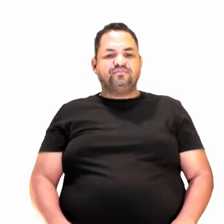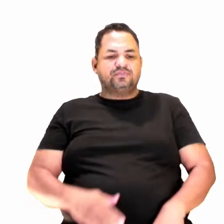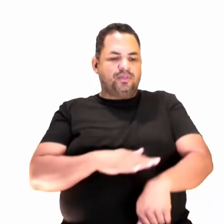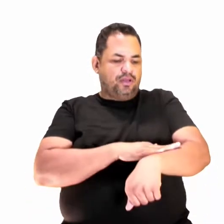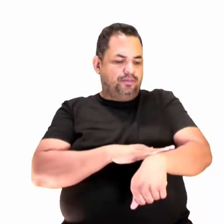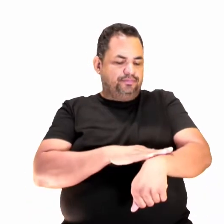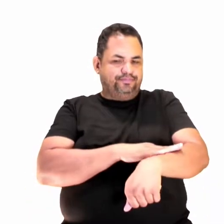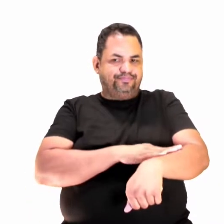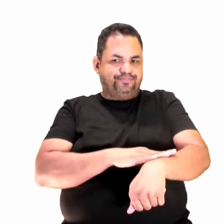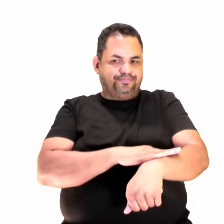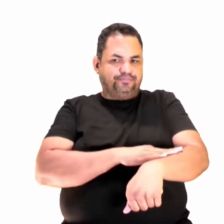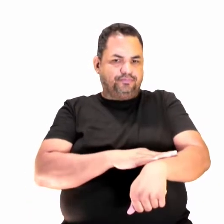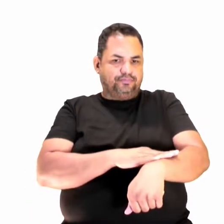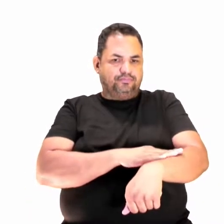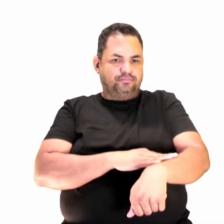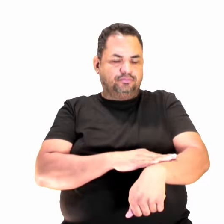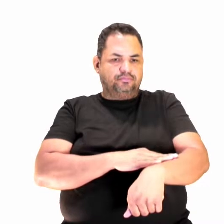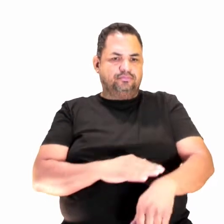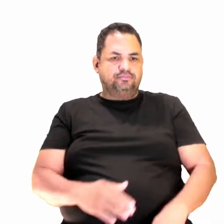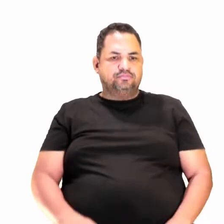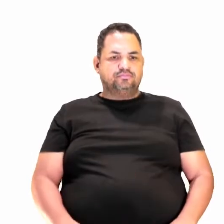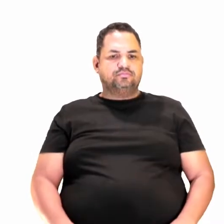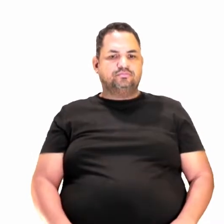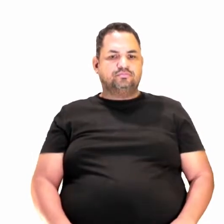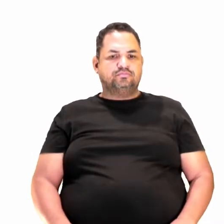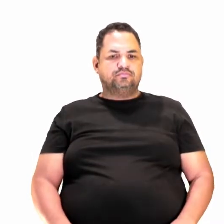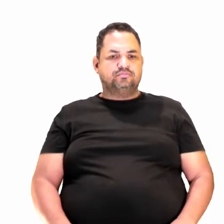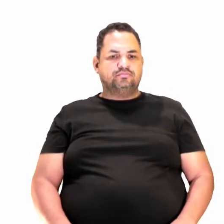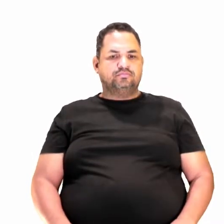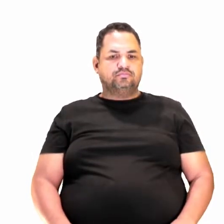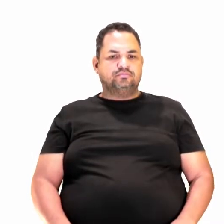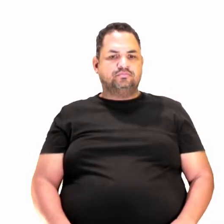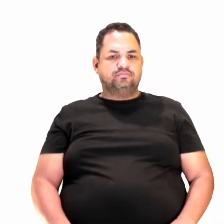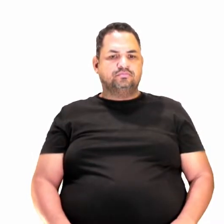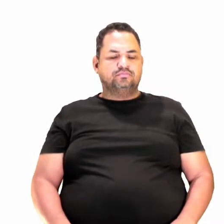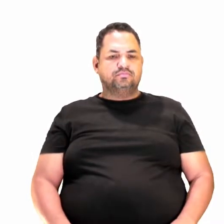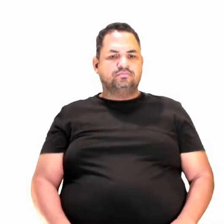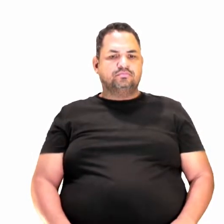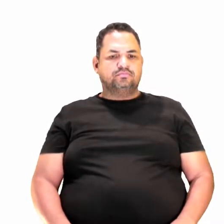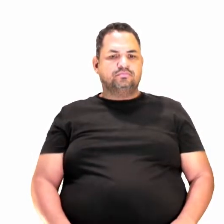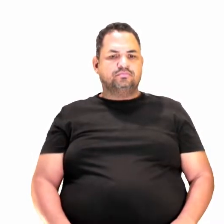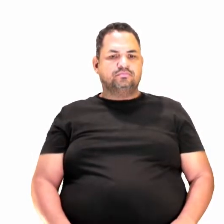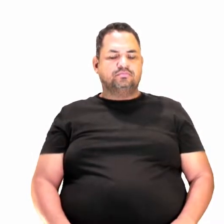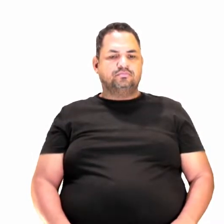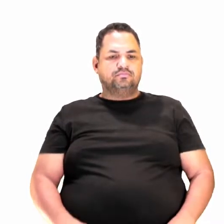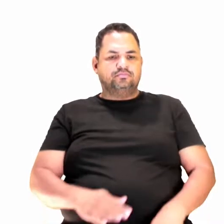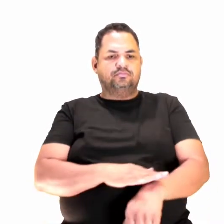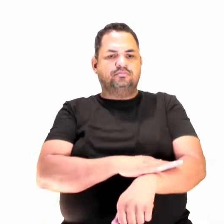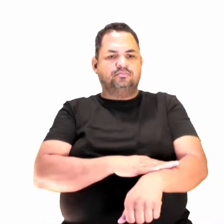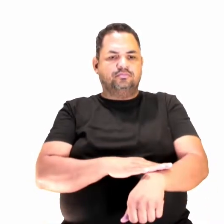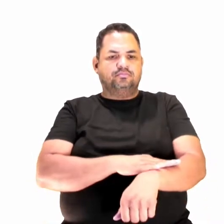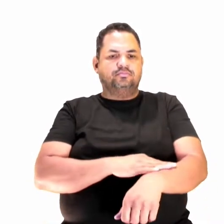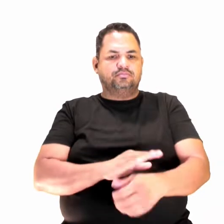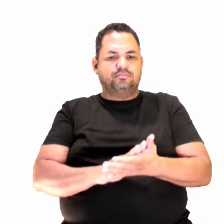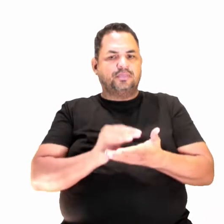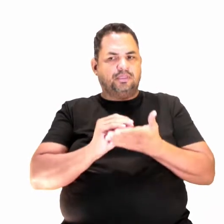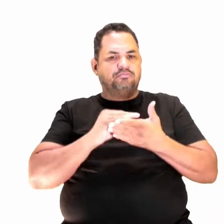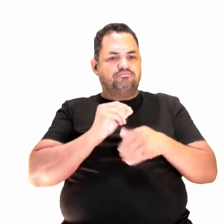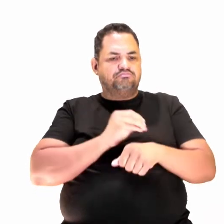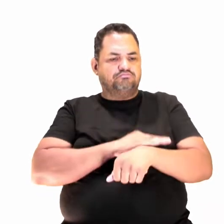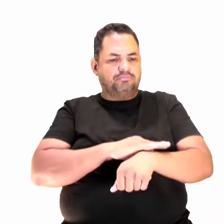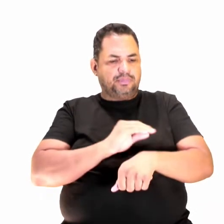brown hair, ou seja, ela tem o cabelo aqui no ombro, né? Shoulder, tanto é que você pode lembrar da palavra shoulder que nós